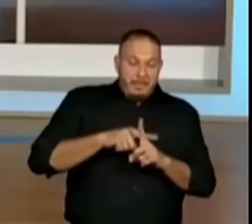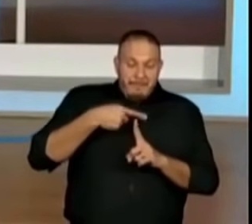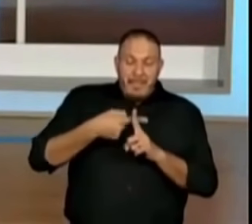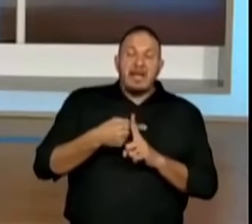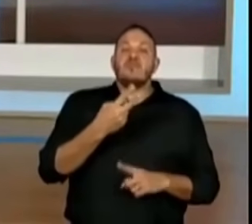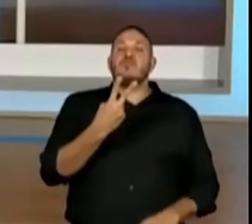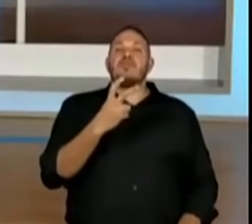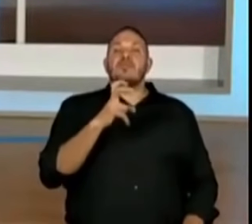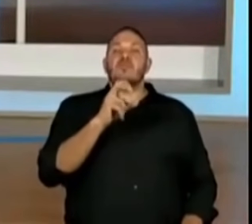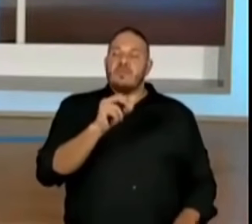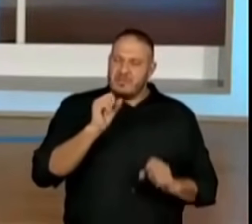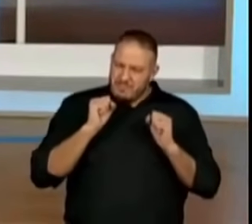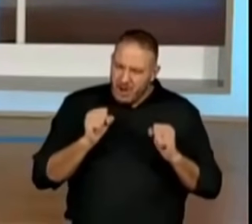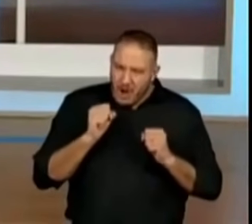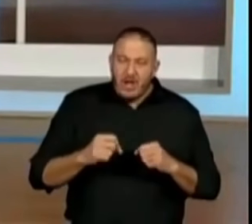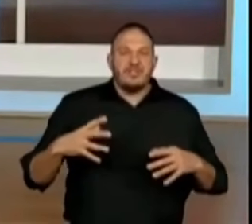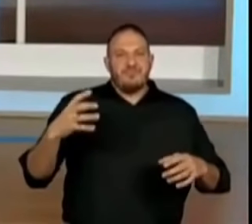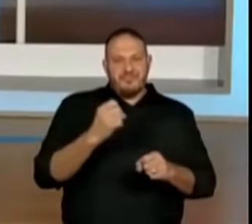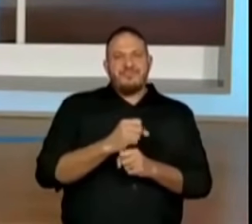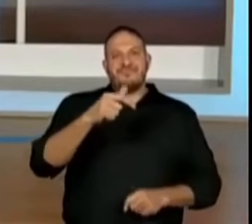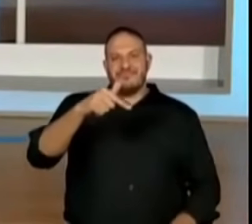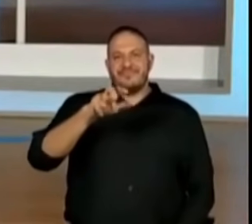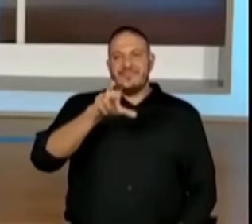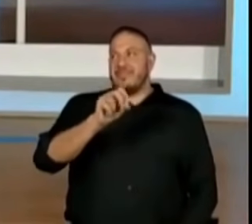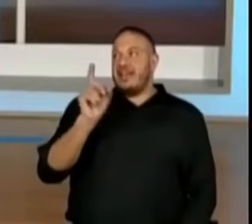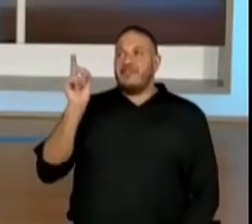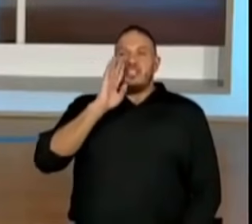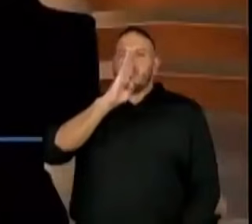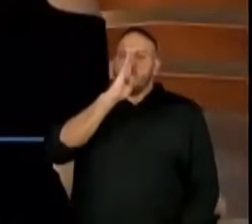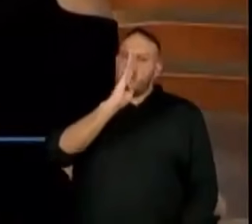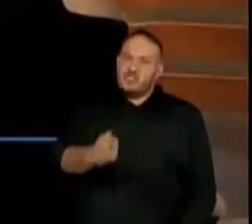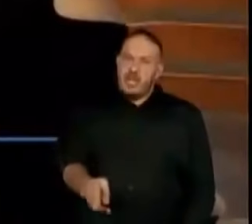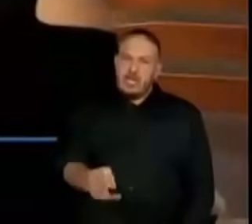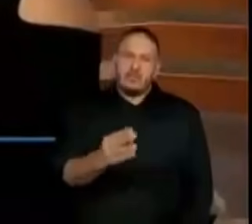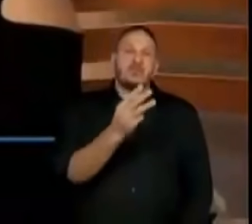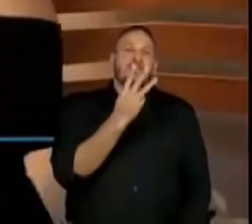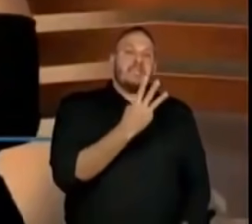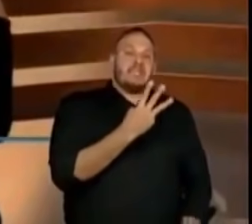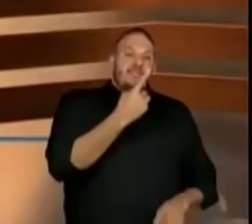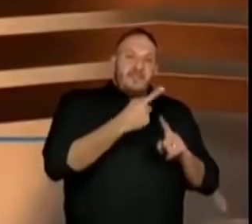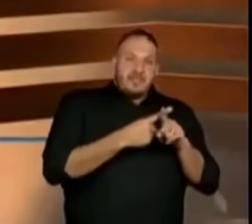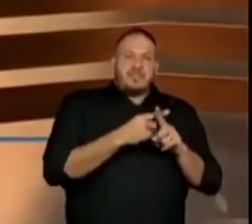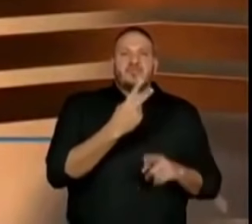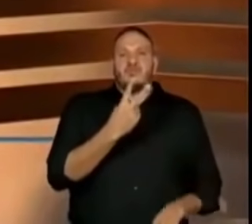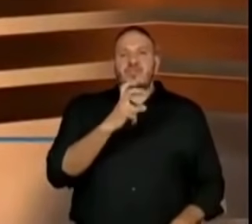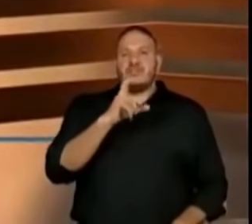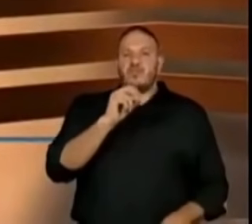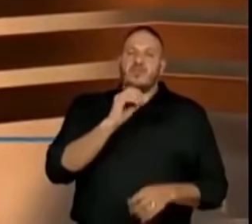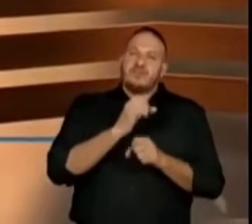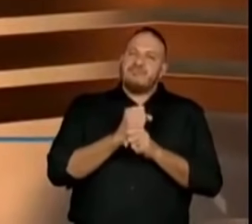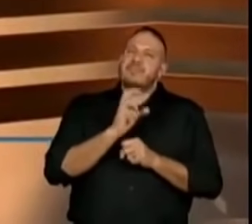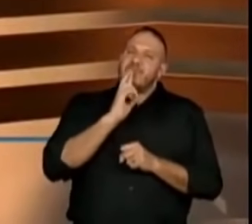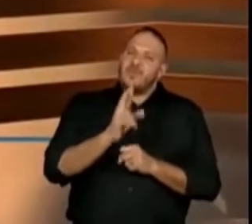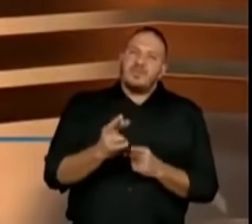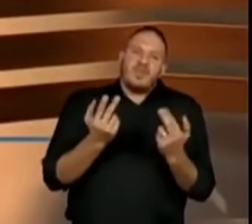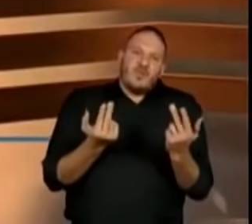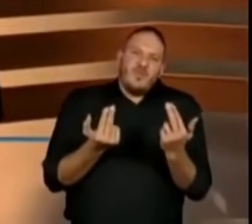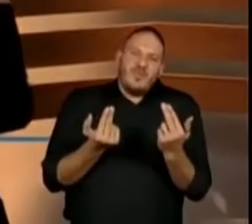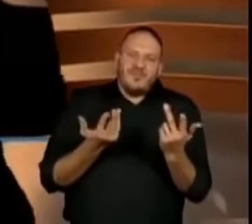tá? Essa é a adição de parcelas. Aqui eu já fiz direto pela multiplicação, tá? E aí eu já descobri